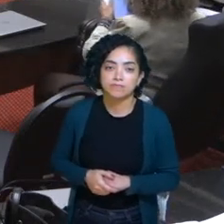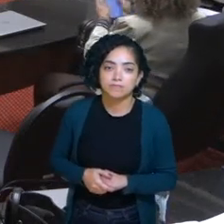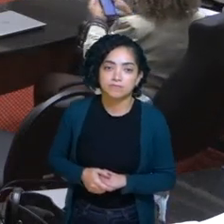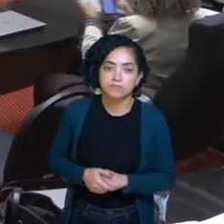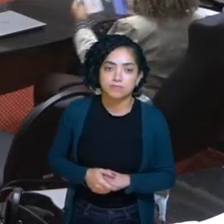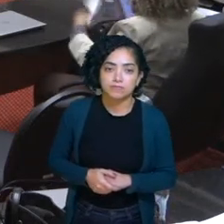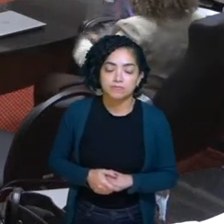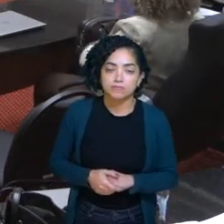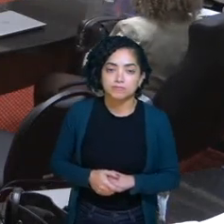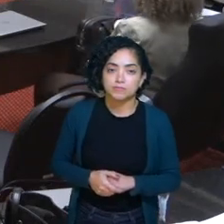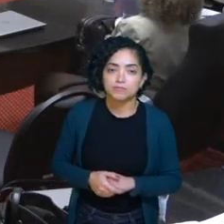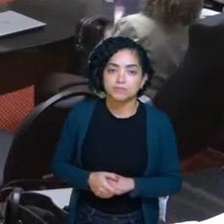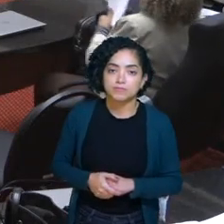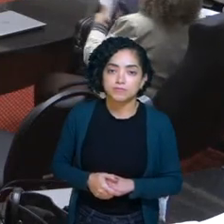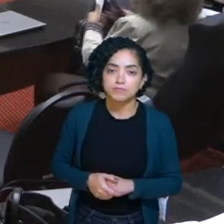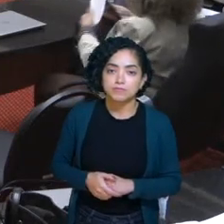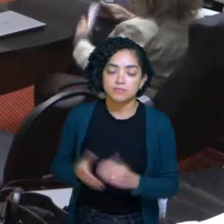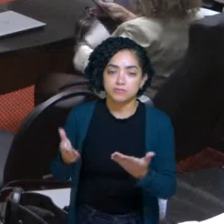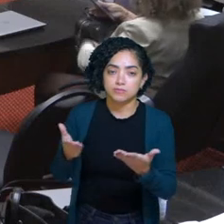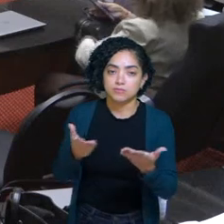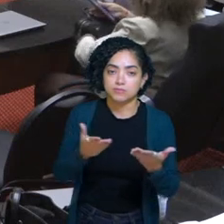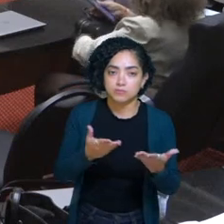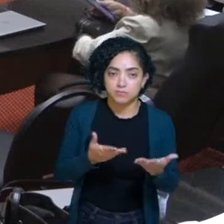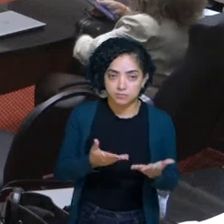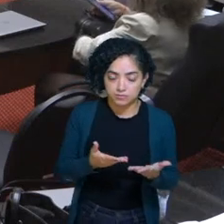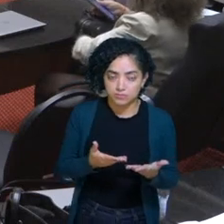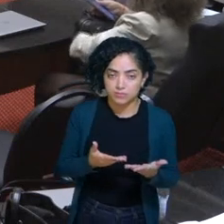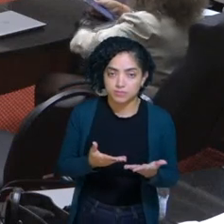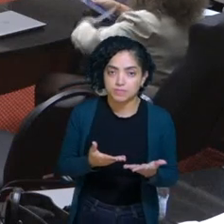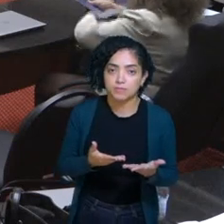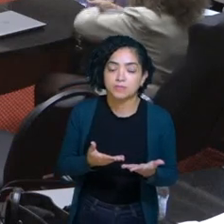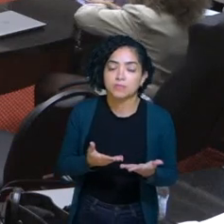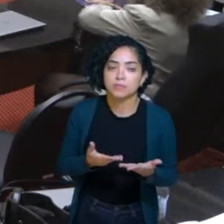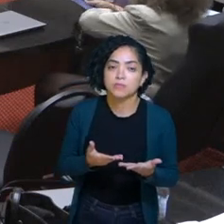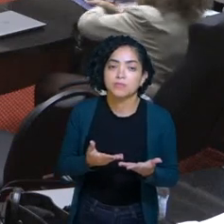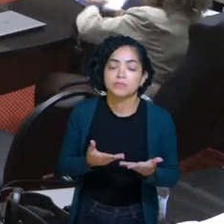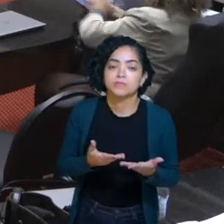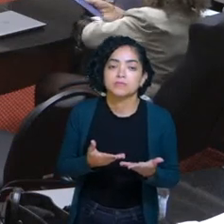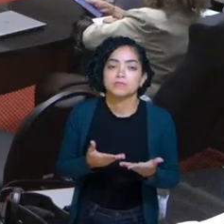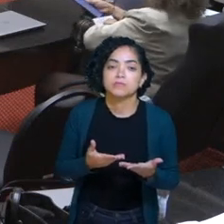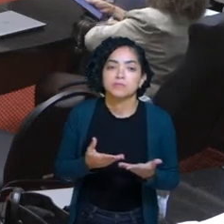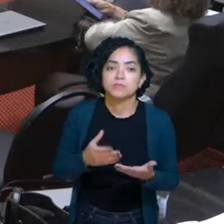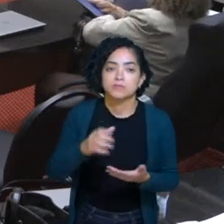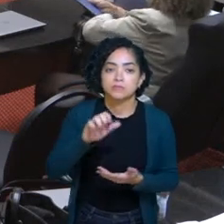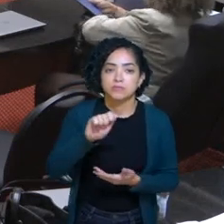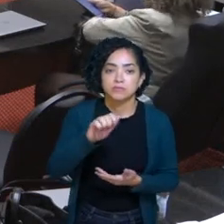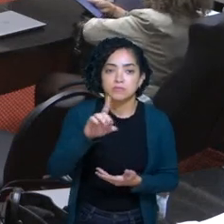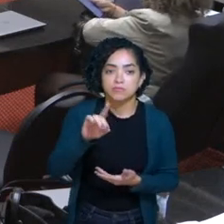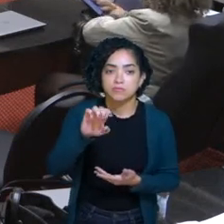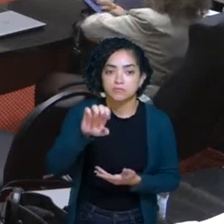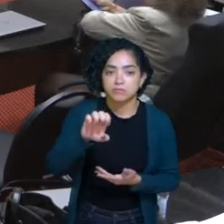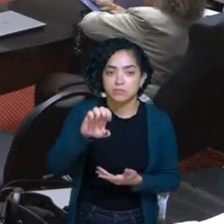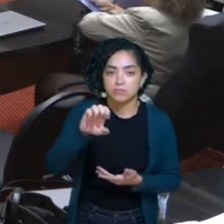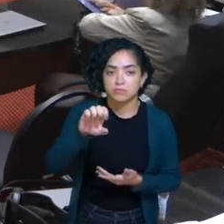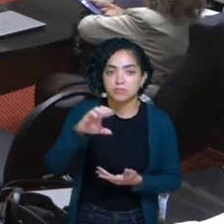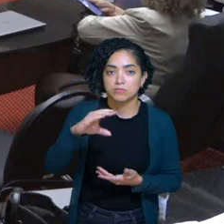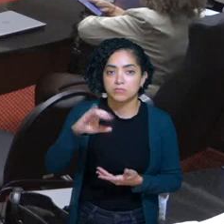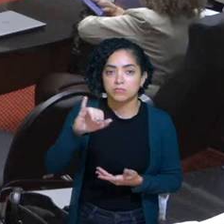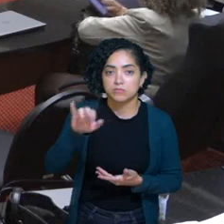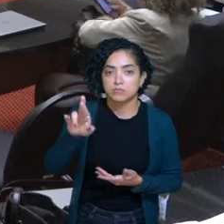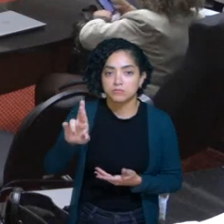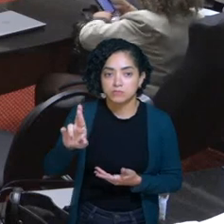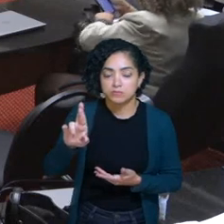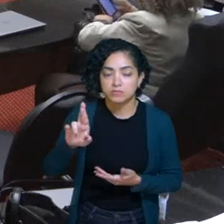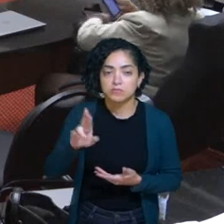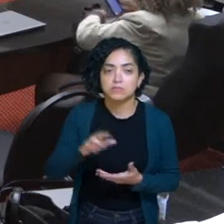governo vamos receber aqui também para compor esta mesa o Dr adecir poser assessor da diretoria